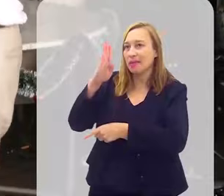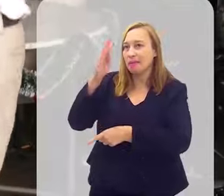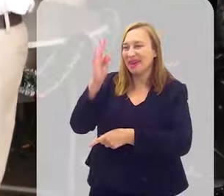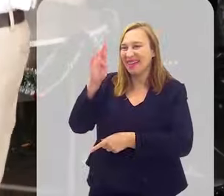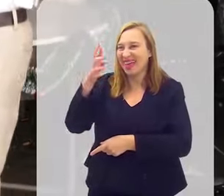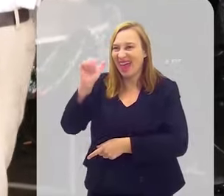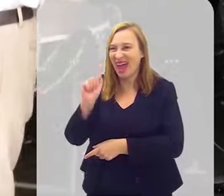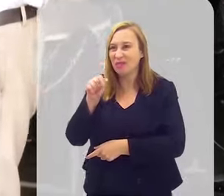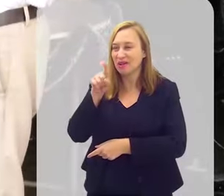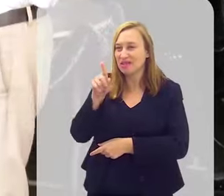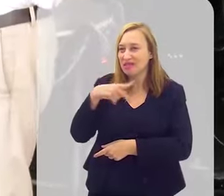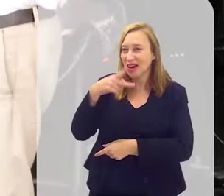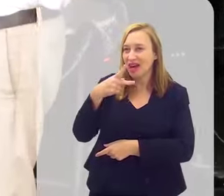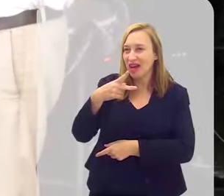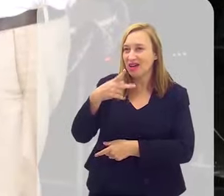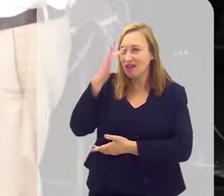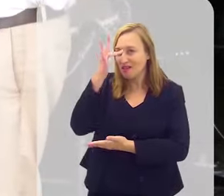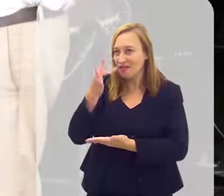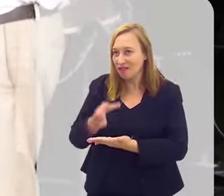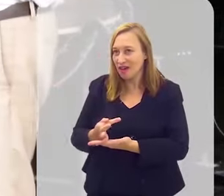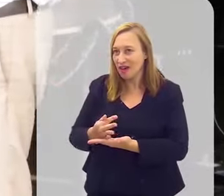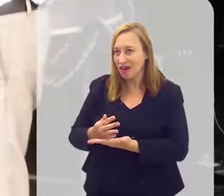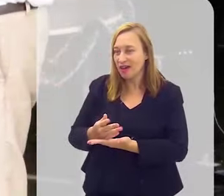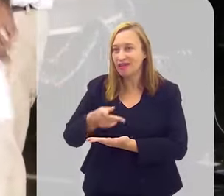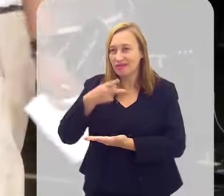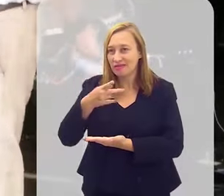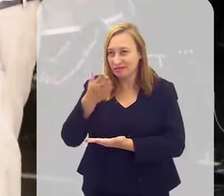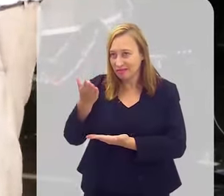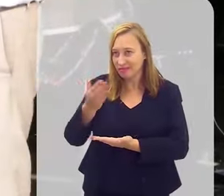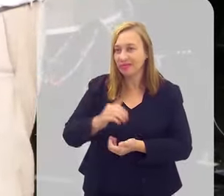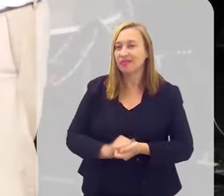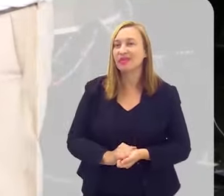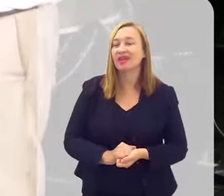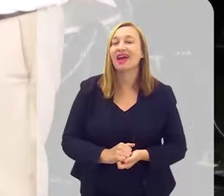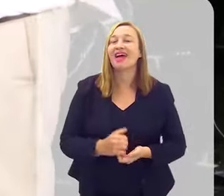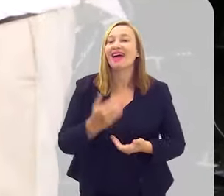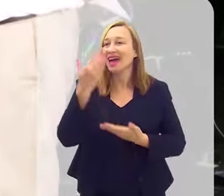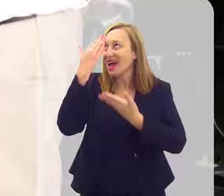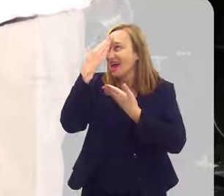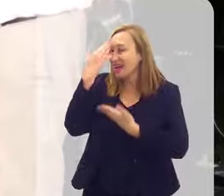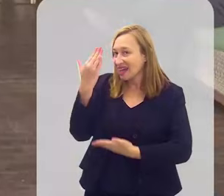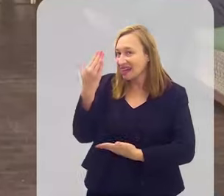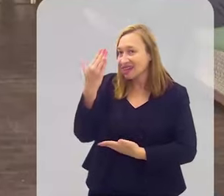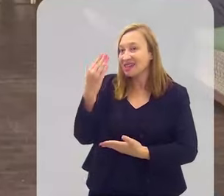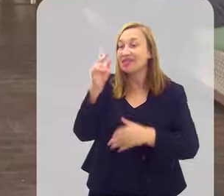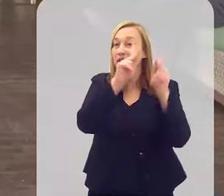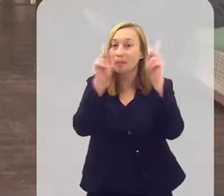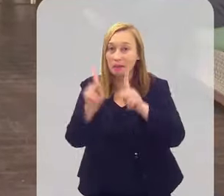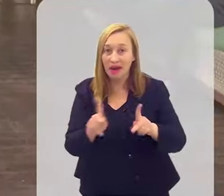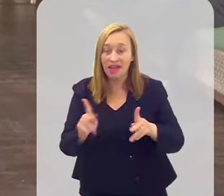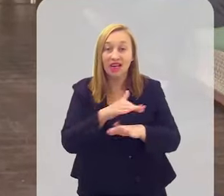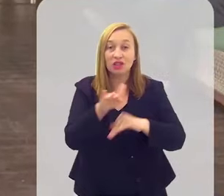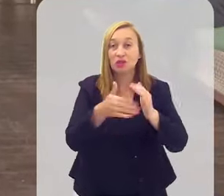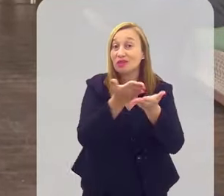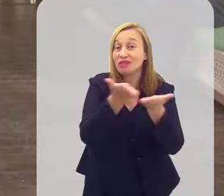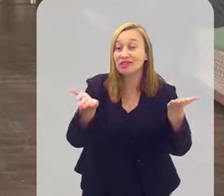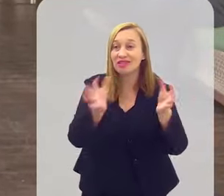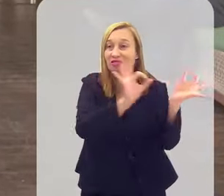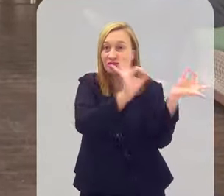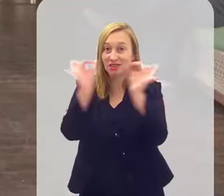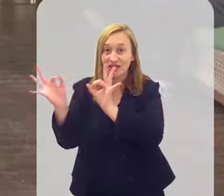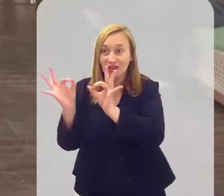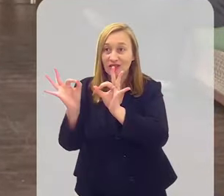para essa câmera que é o beterraba Manda uma noite de fer uma passagem uma palavra rápida de amor graças e paz a todos que estão